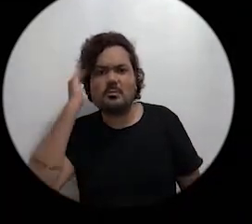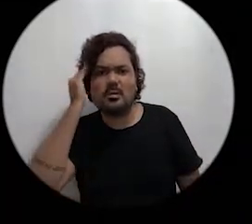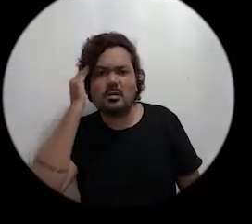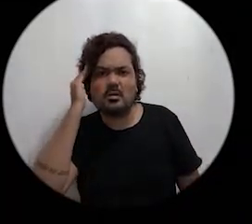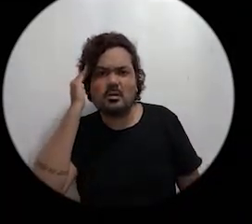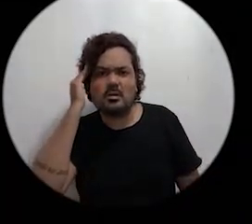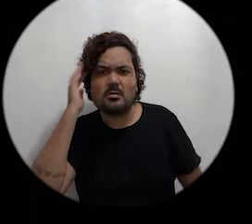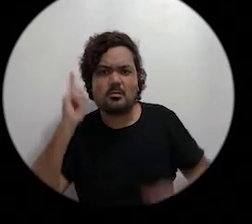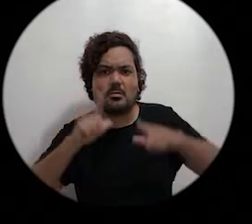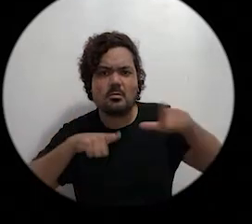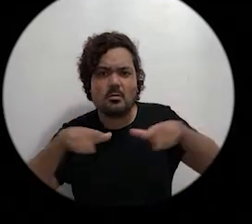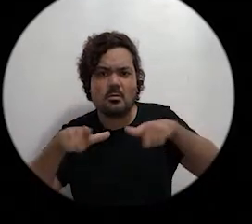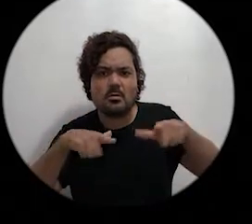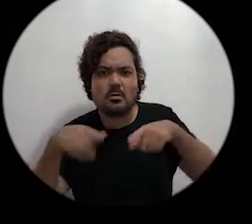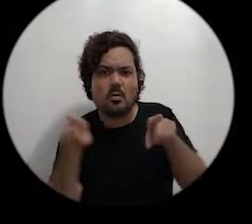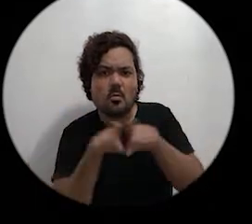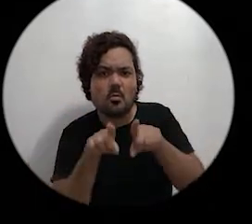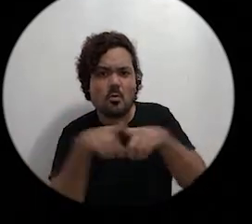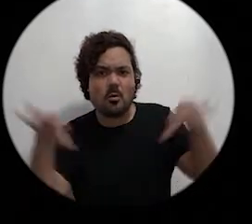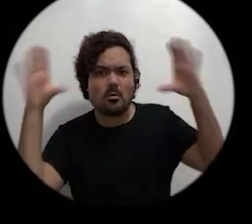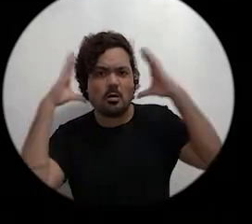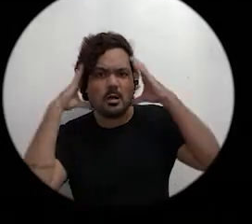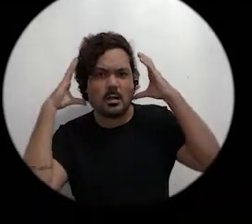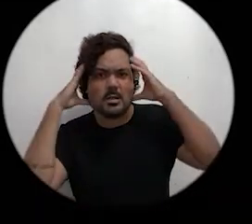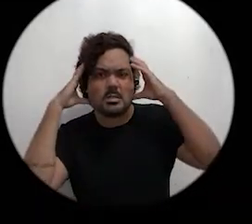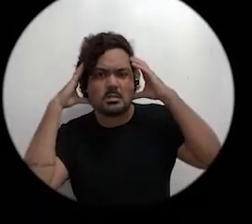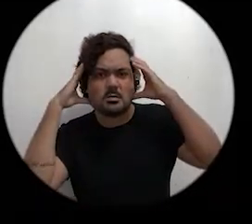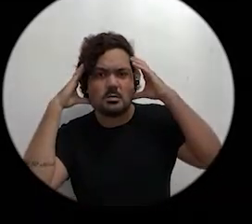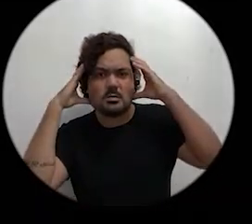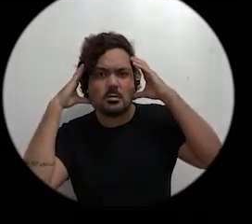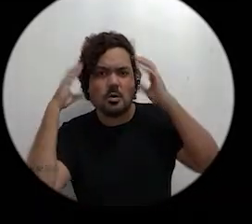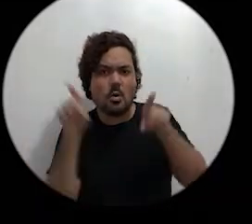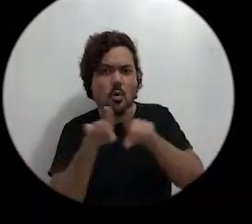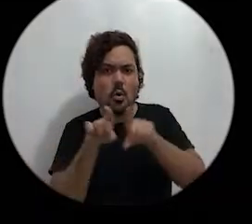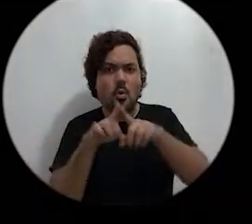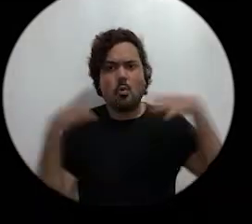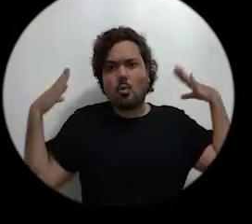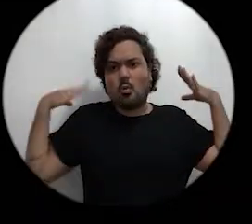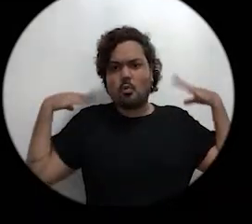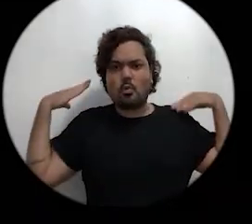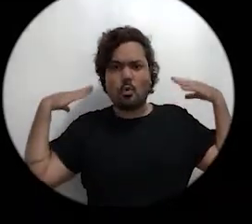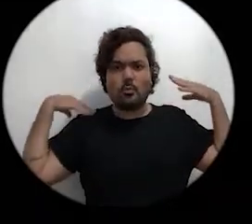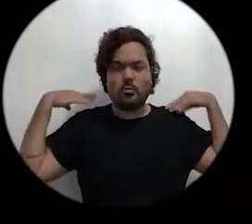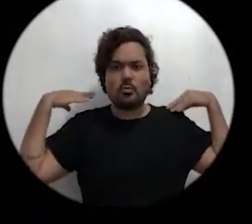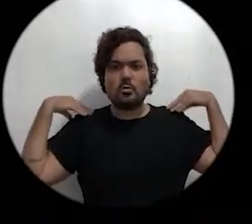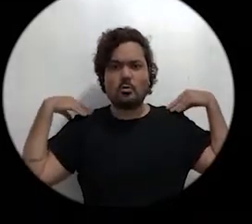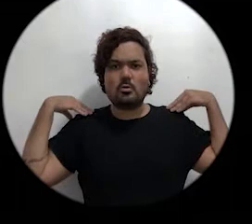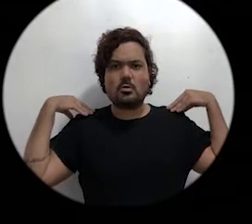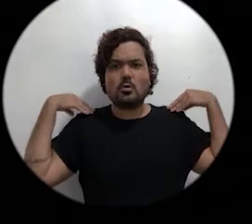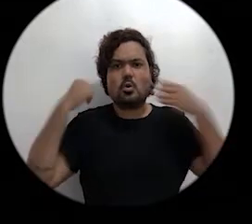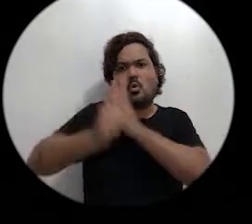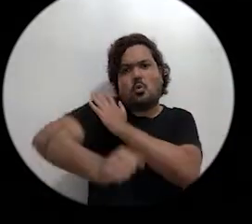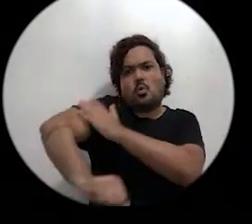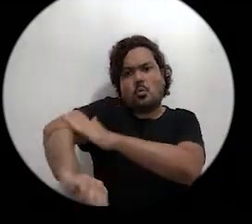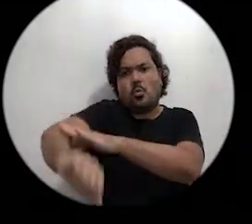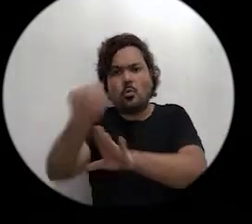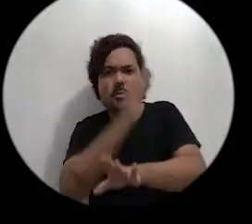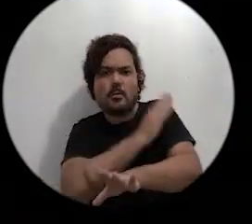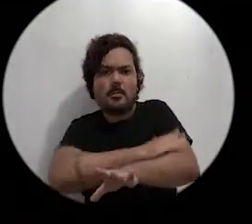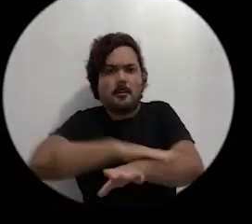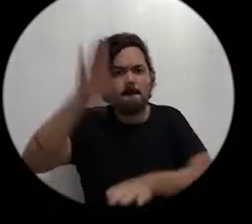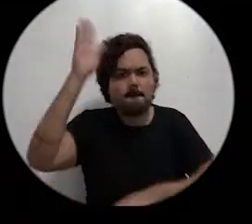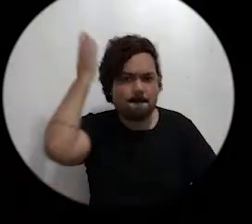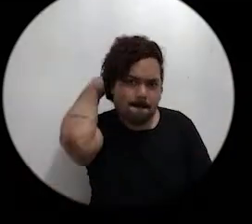Pensa numa mulher trabalhando com a cabeça, com os ombros, com os braços,